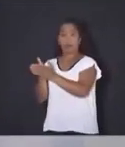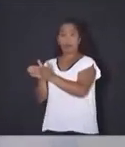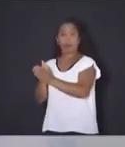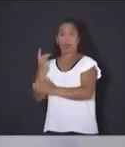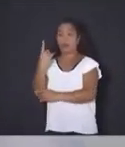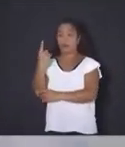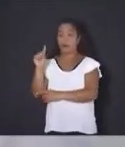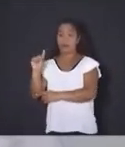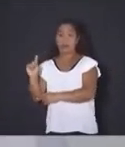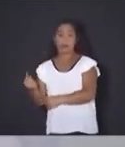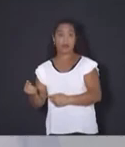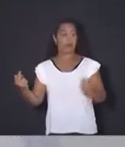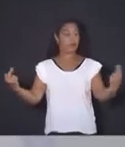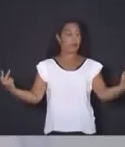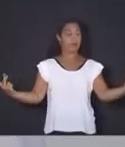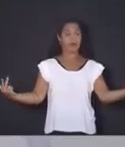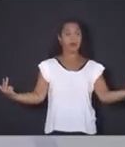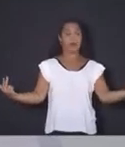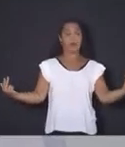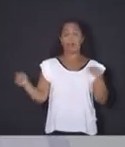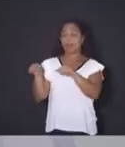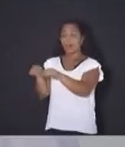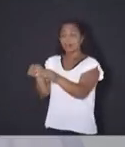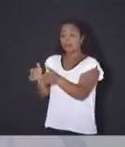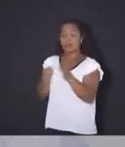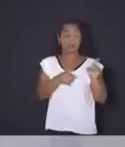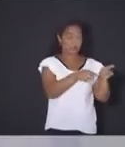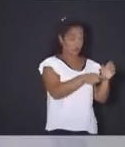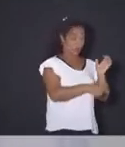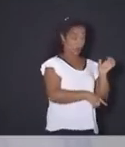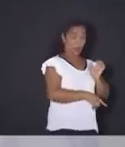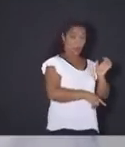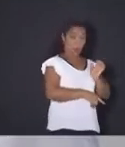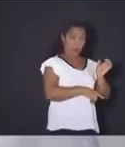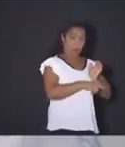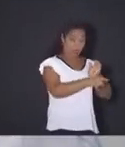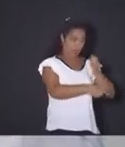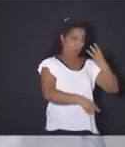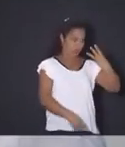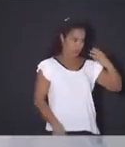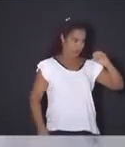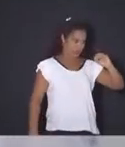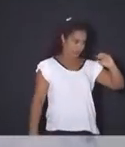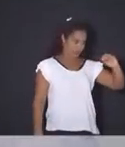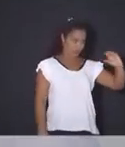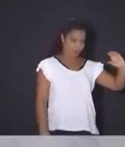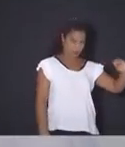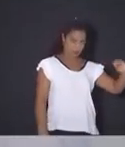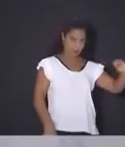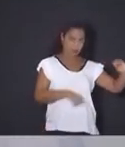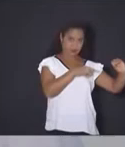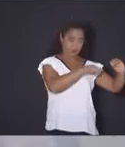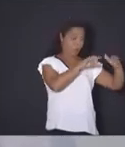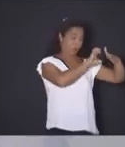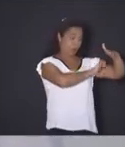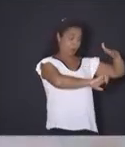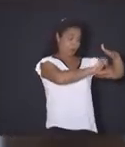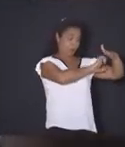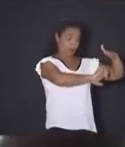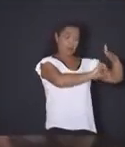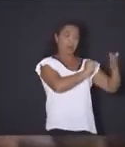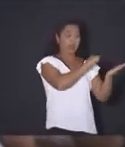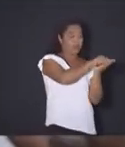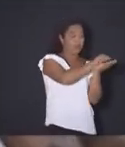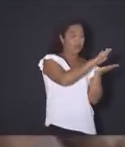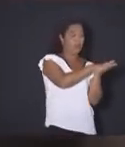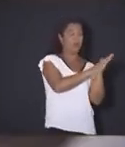mil reais para zero de imposto por si esse 300 mil reais foi resultado de dividendos o